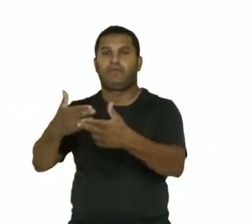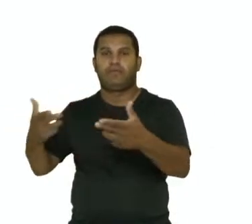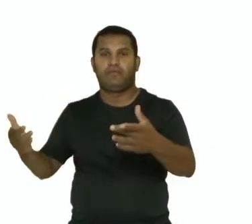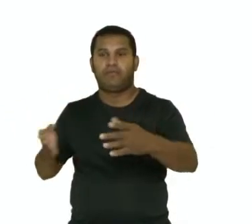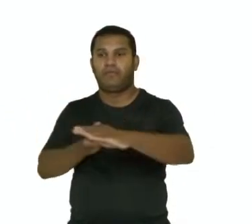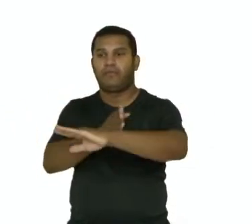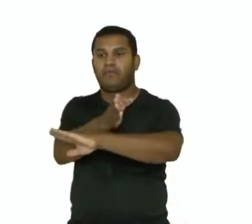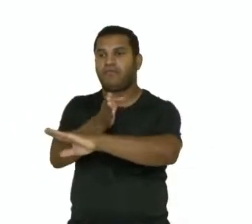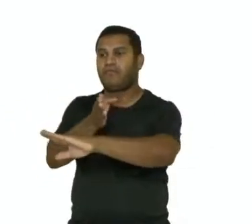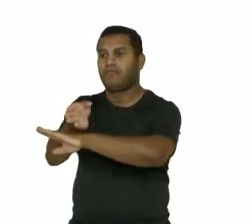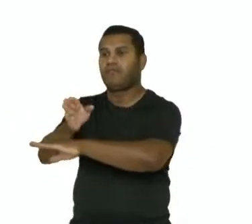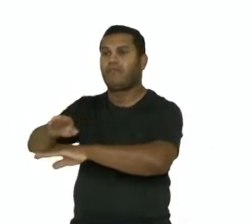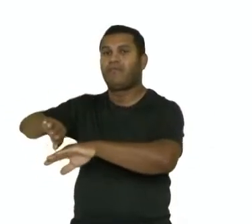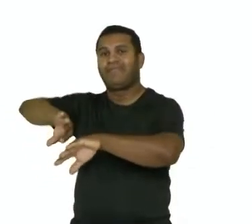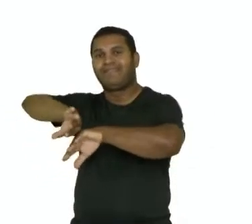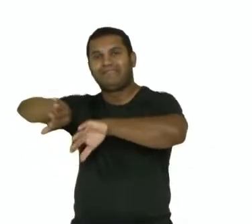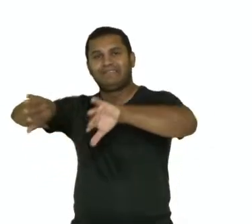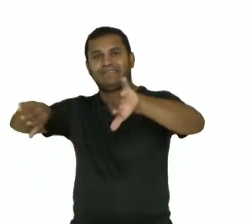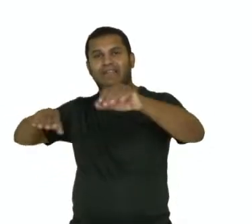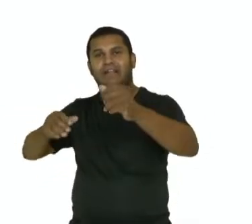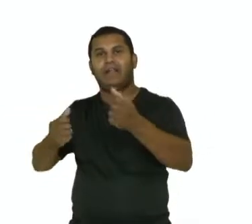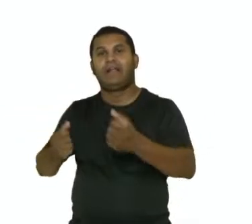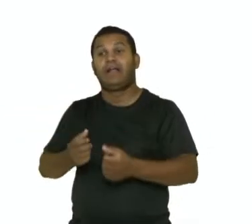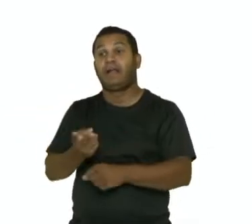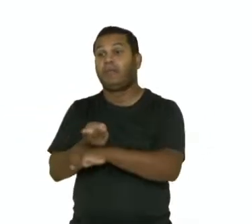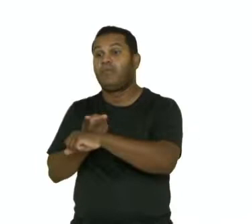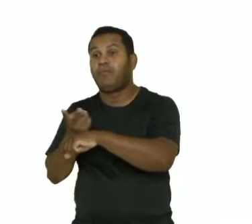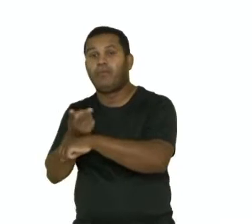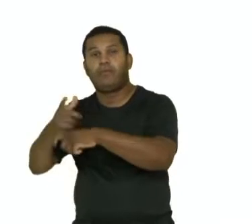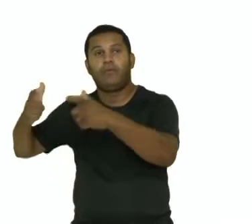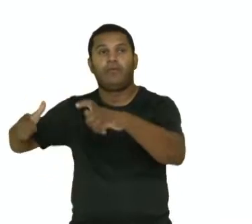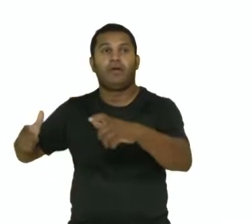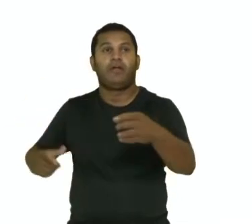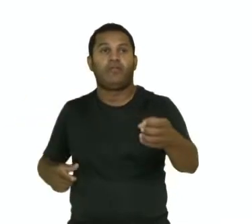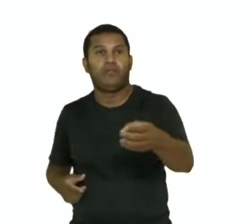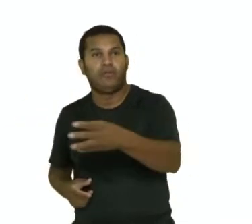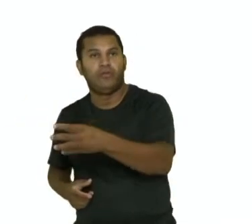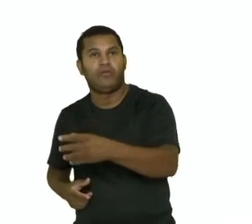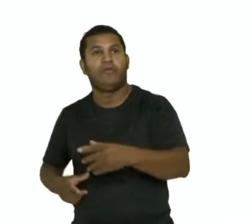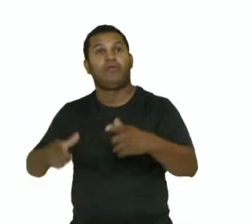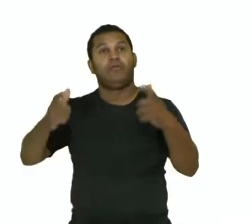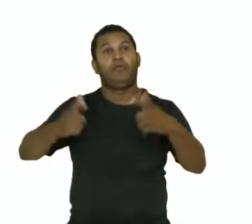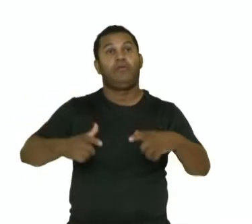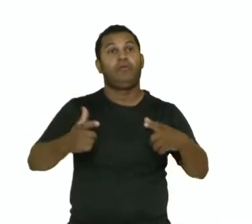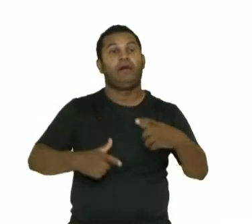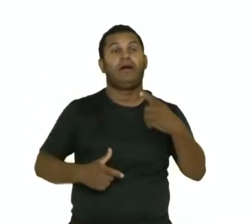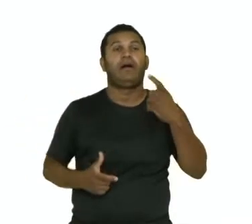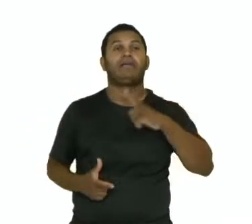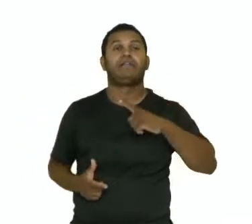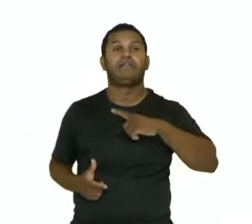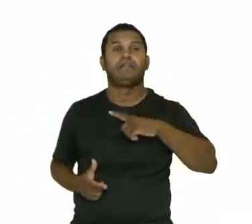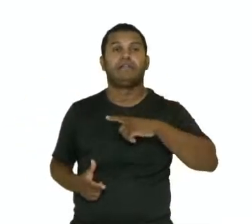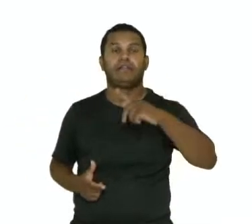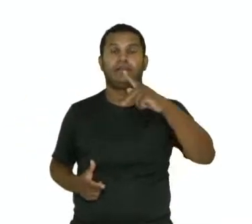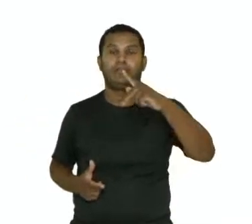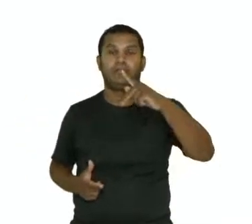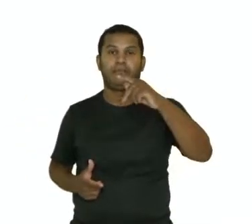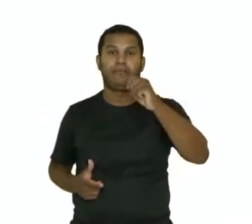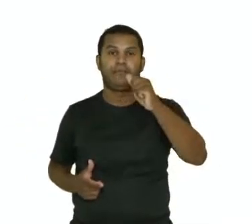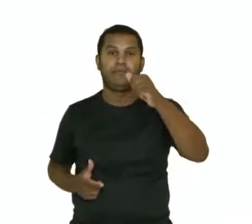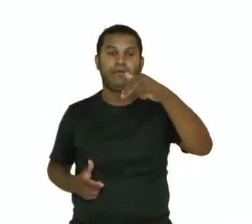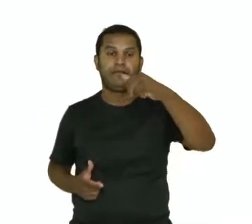Pizarro ouviu sobre o suposto Eldorado, região repleta de ouro na América do Sul. Então aqui,